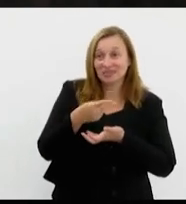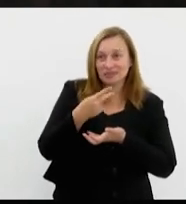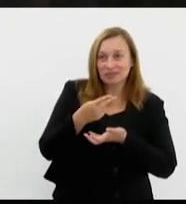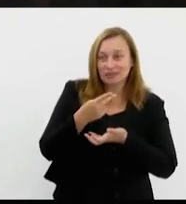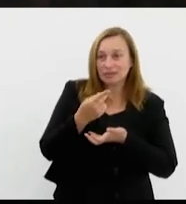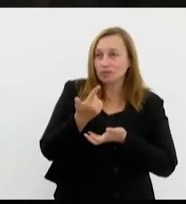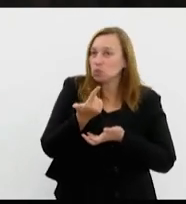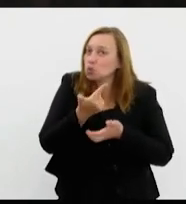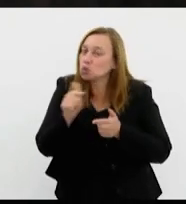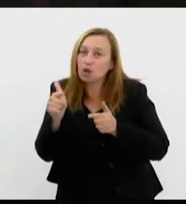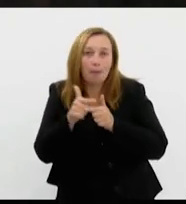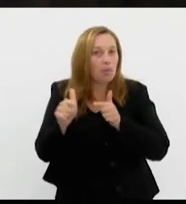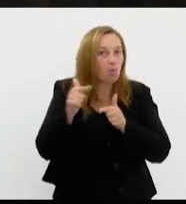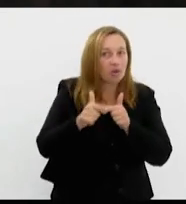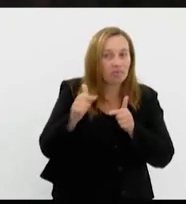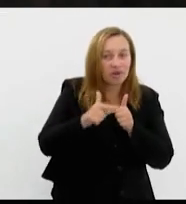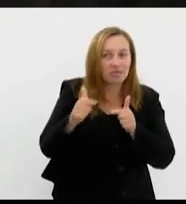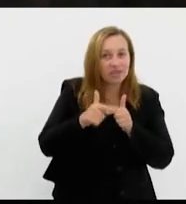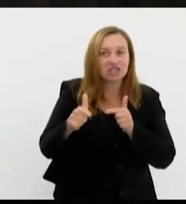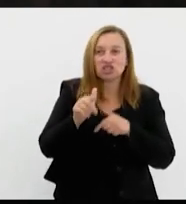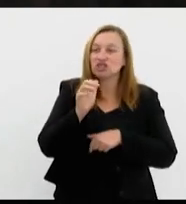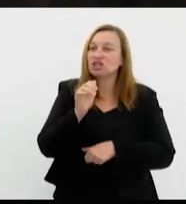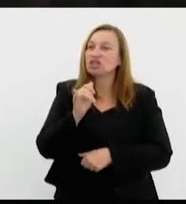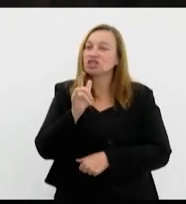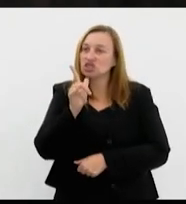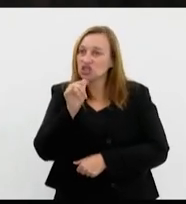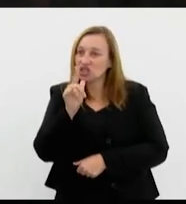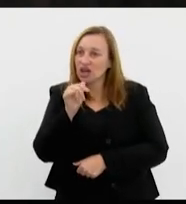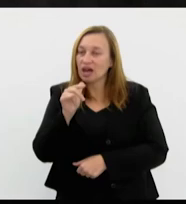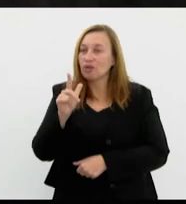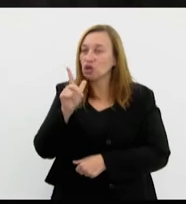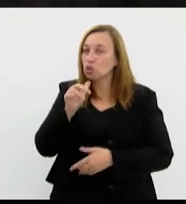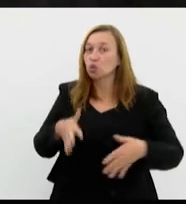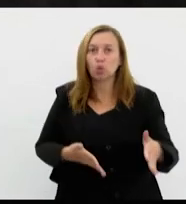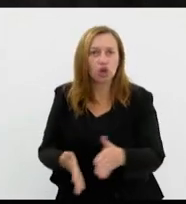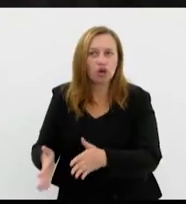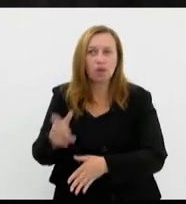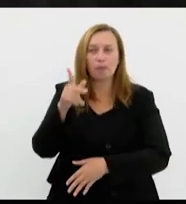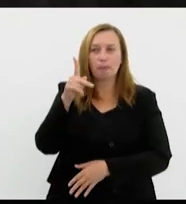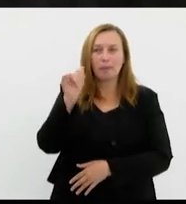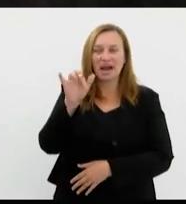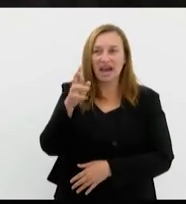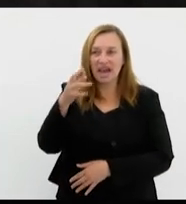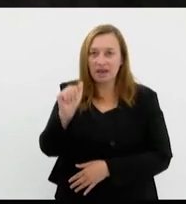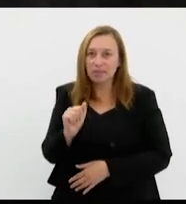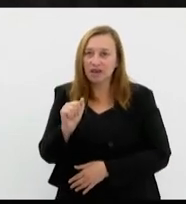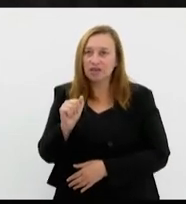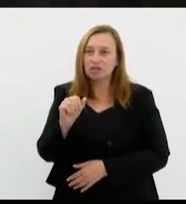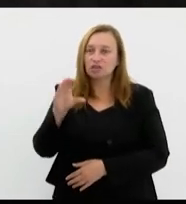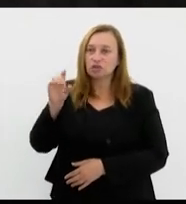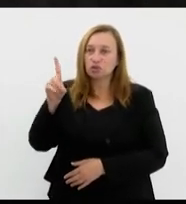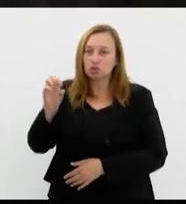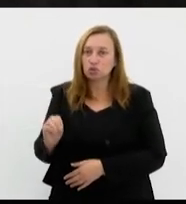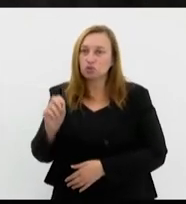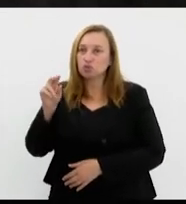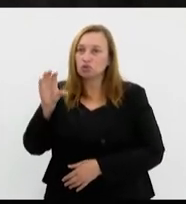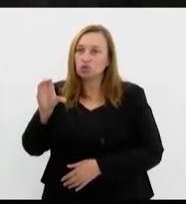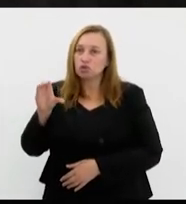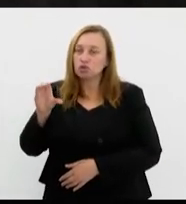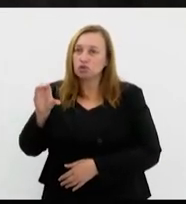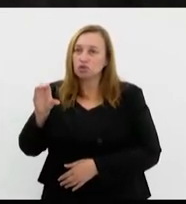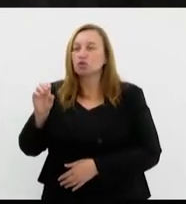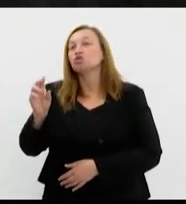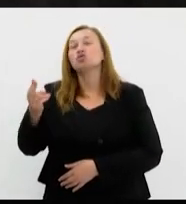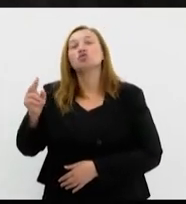há problema de águas no Rio Paraíba do Sul. Há excesso. Ontem, com